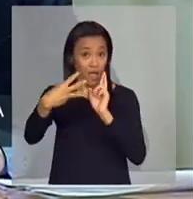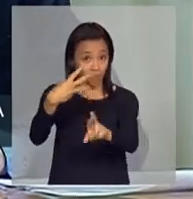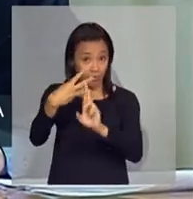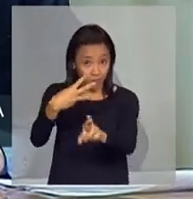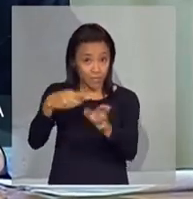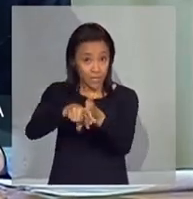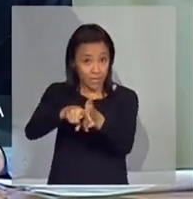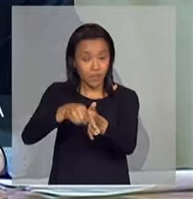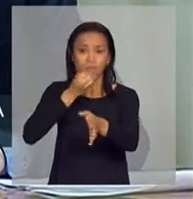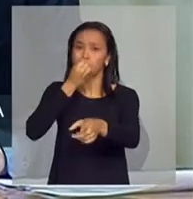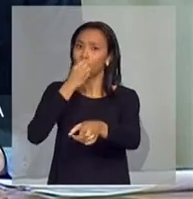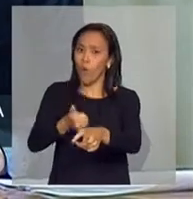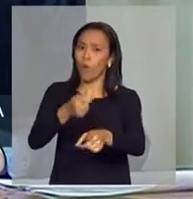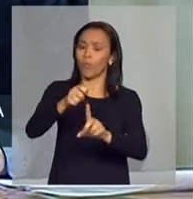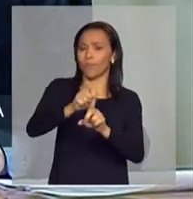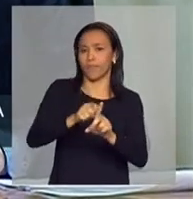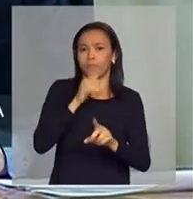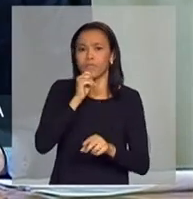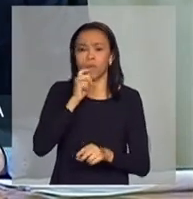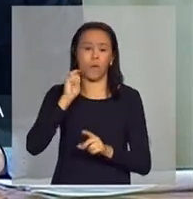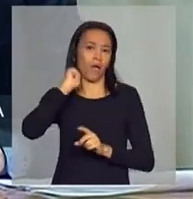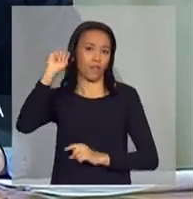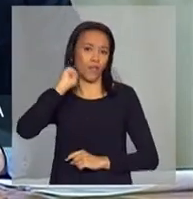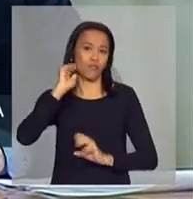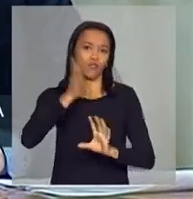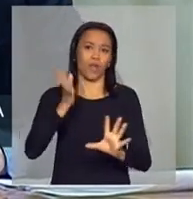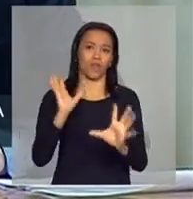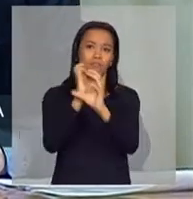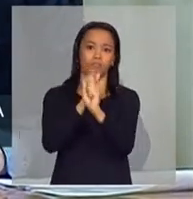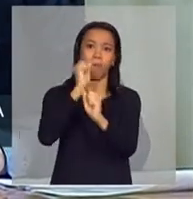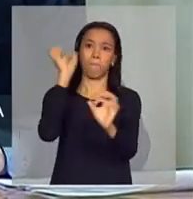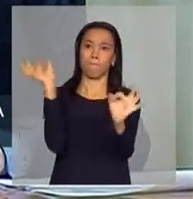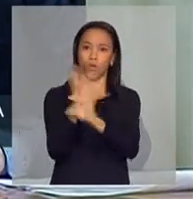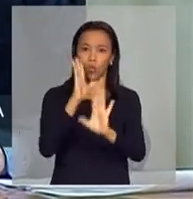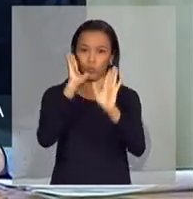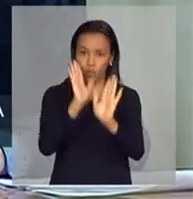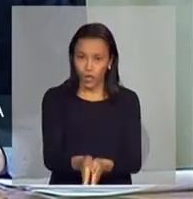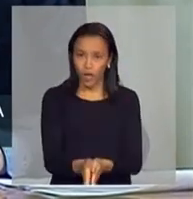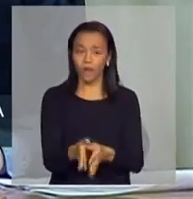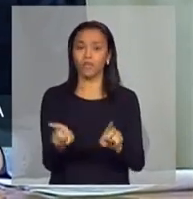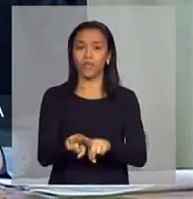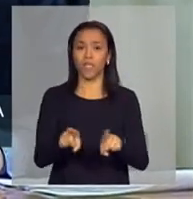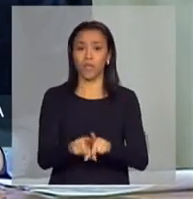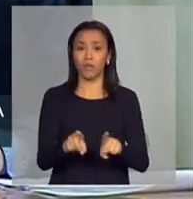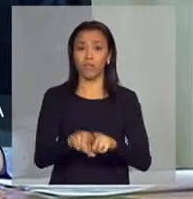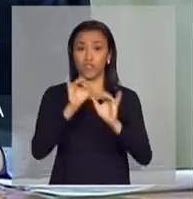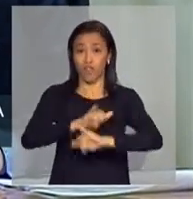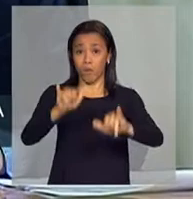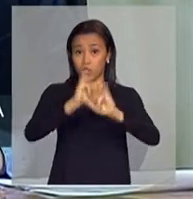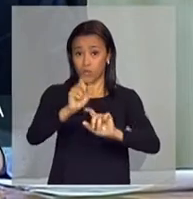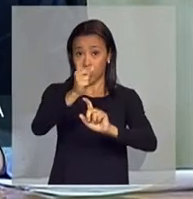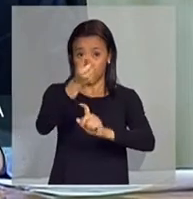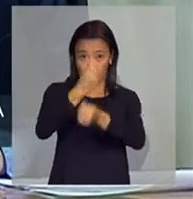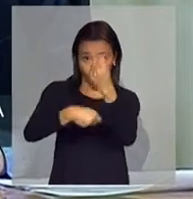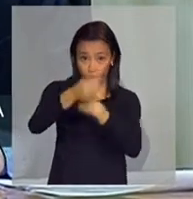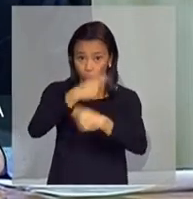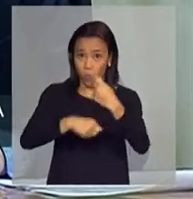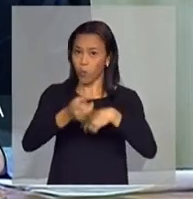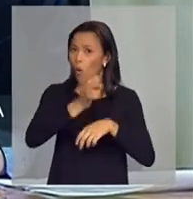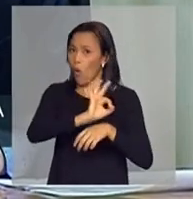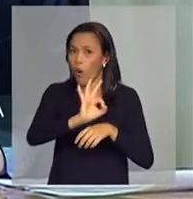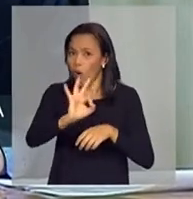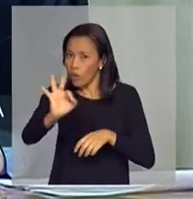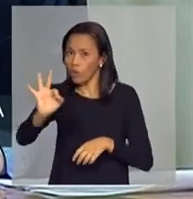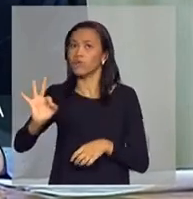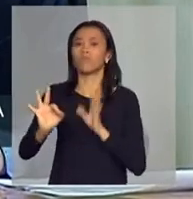né à noite os dados de Abril que já estão fechados nós temos indicadores econômicos positivos quase todos